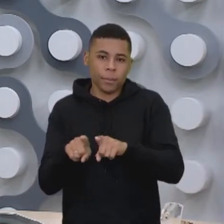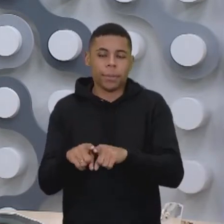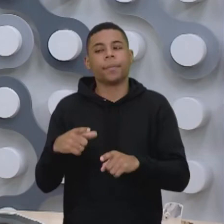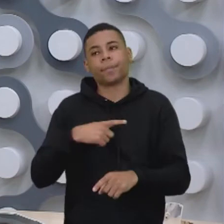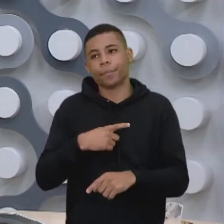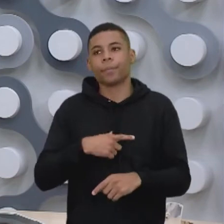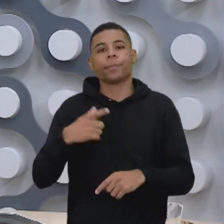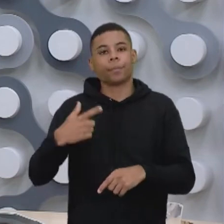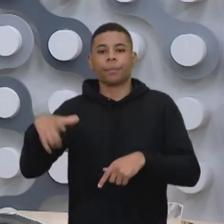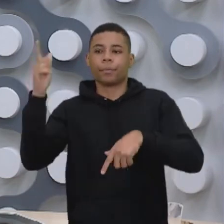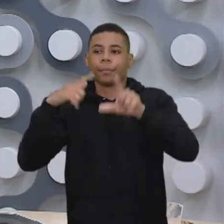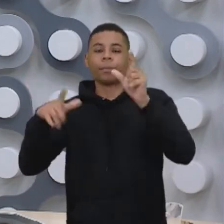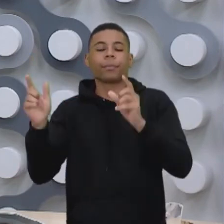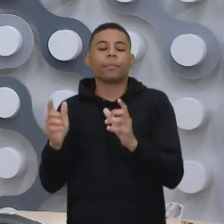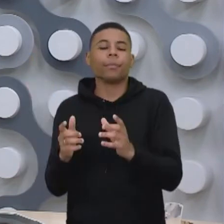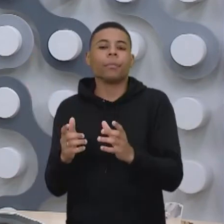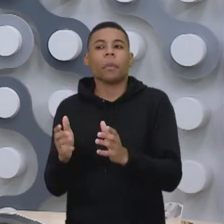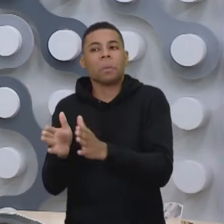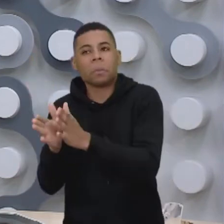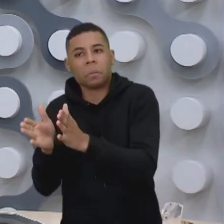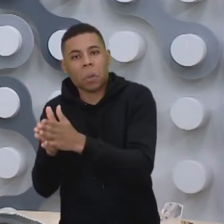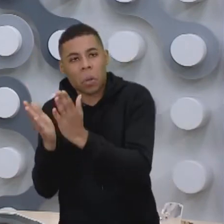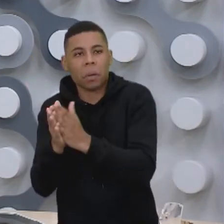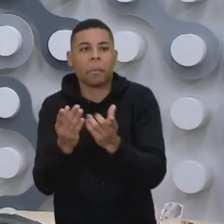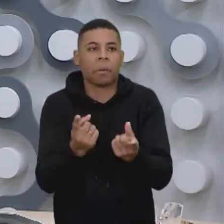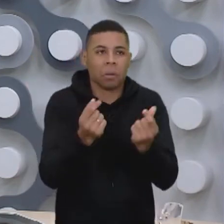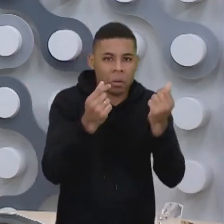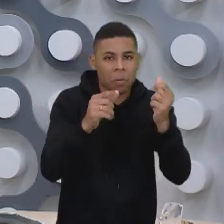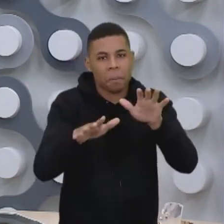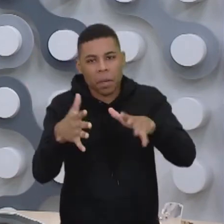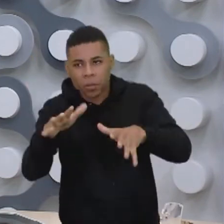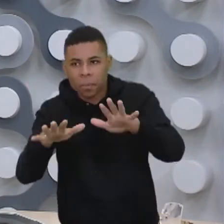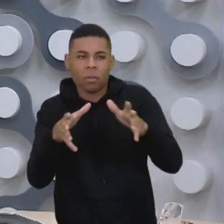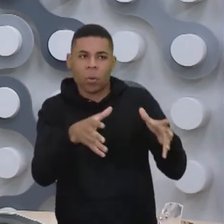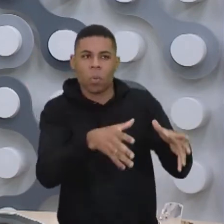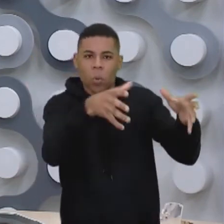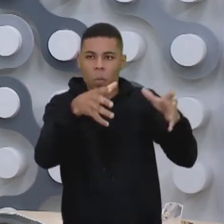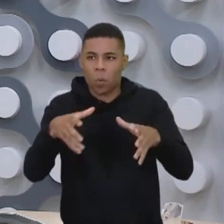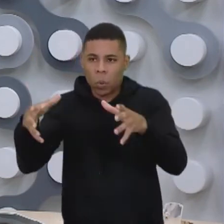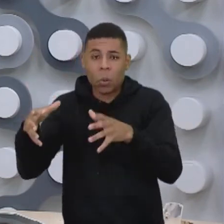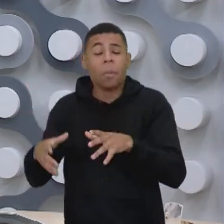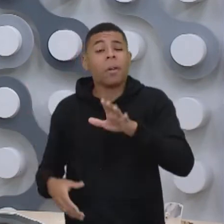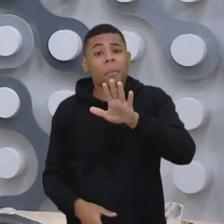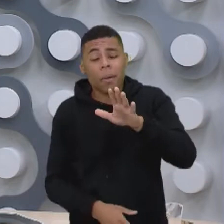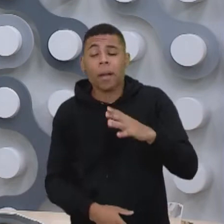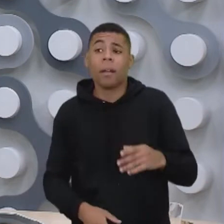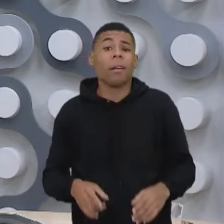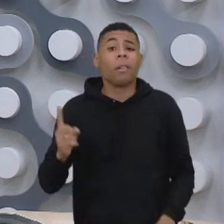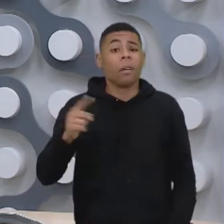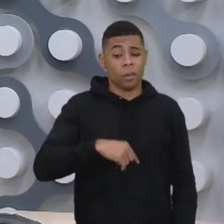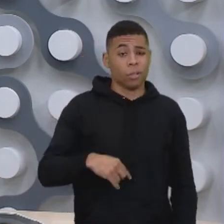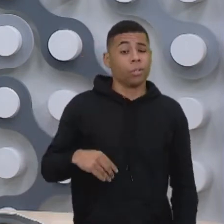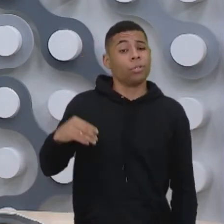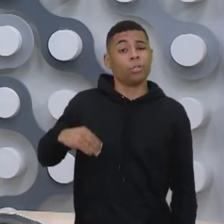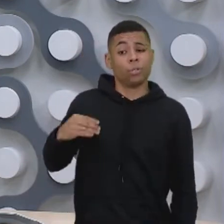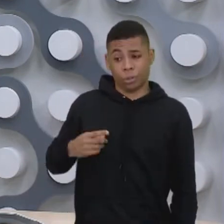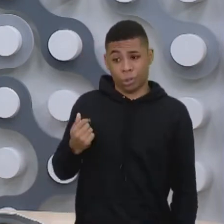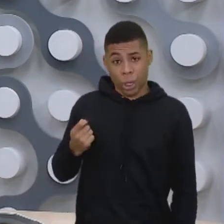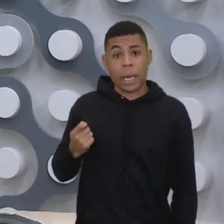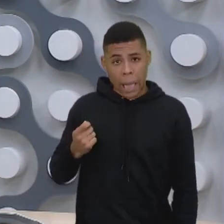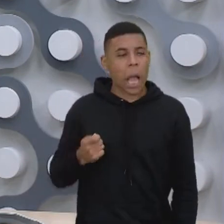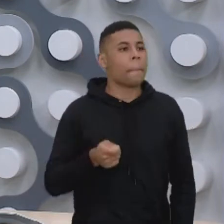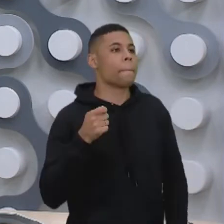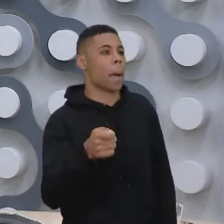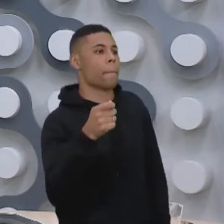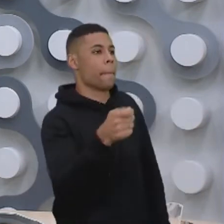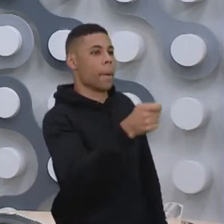outras classes sociais, né, mas também, principalmente porque eles não têm condições de arcar com o alimento pela quantidade